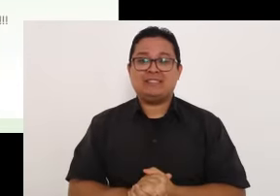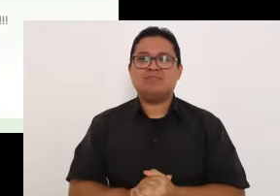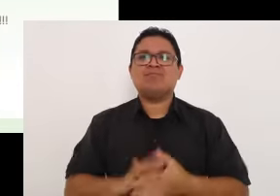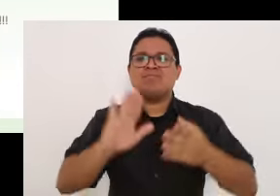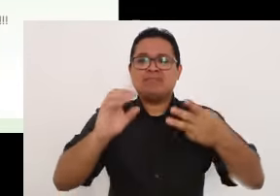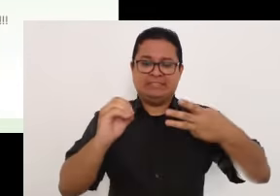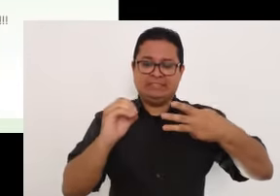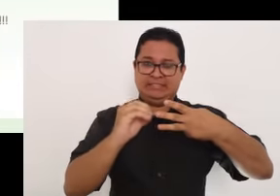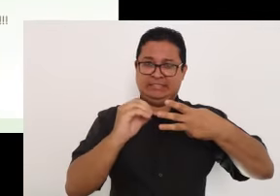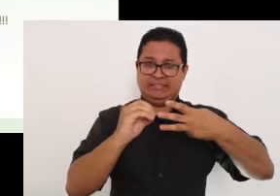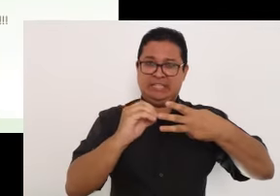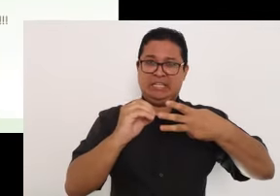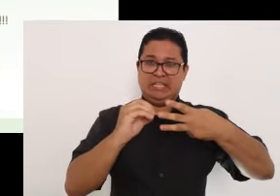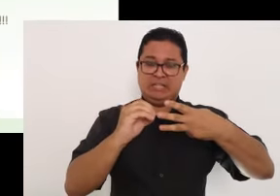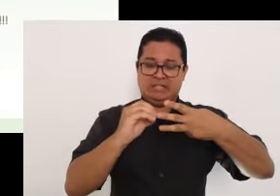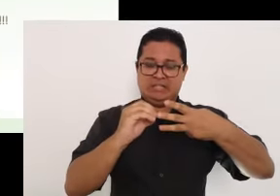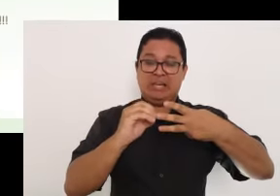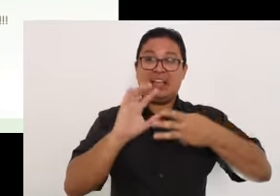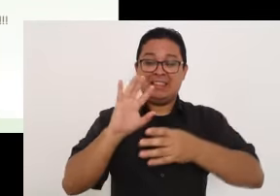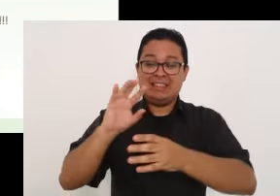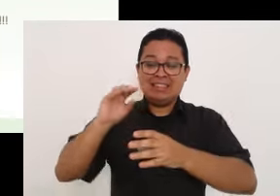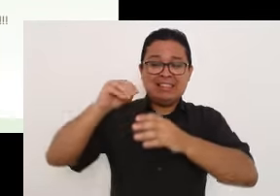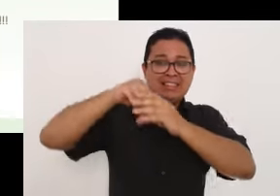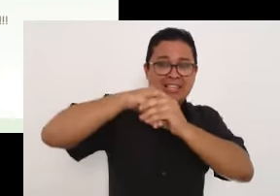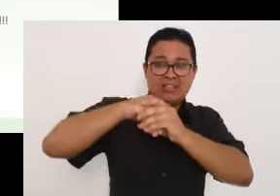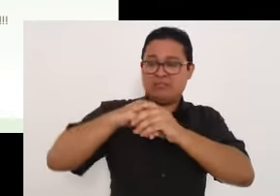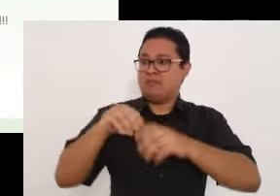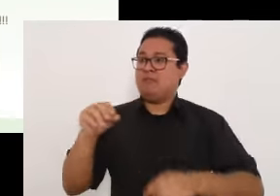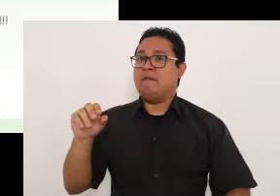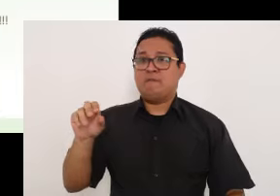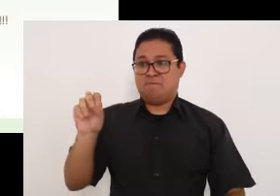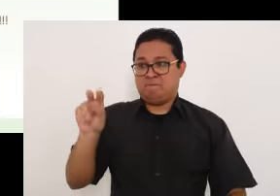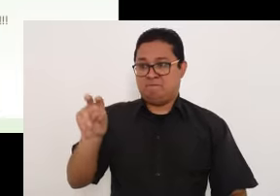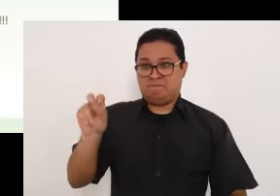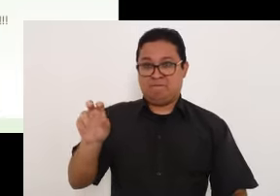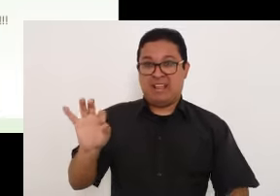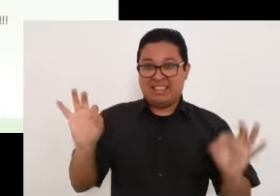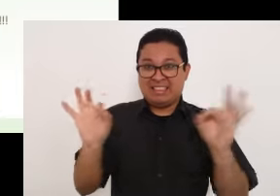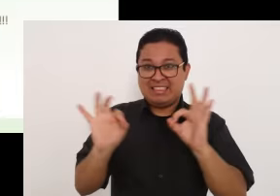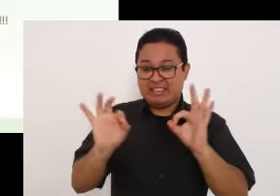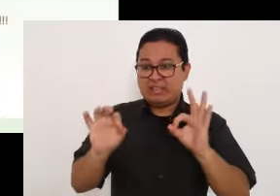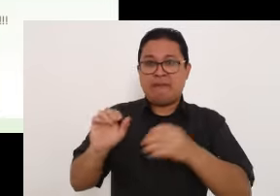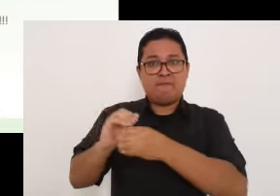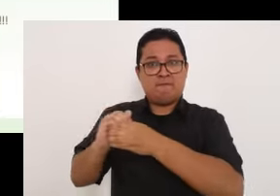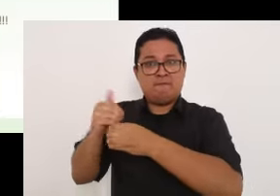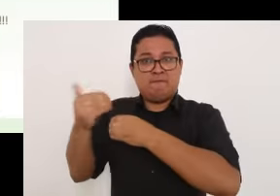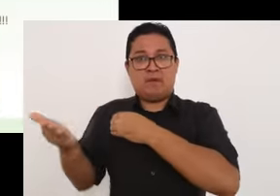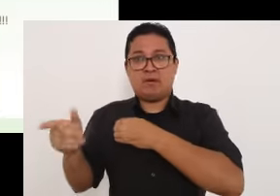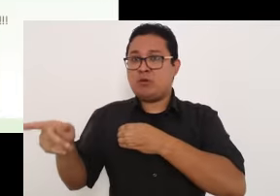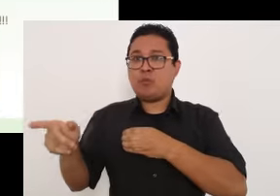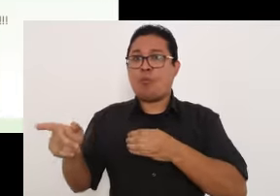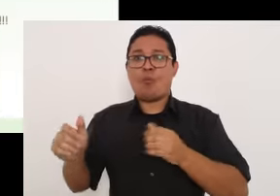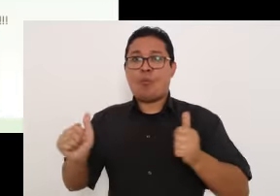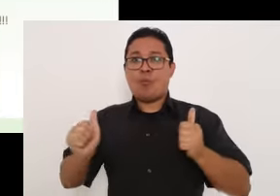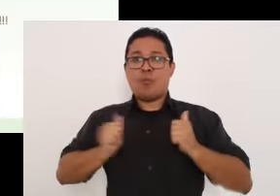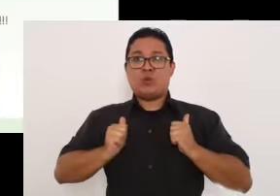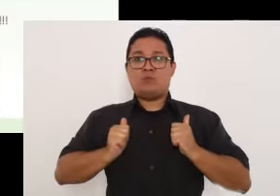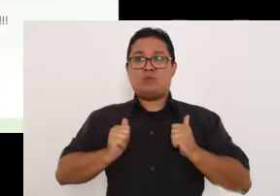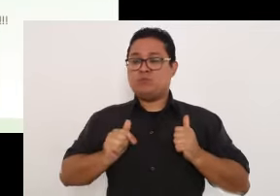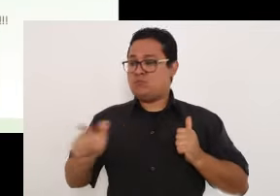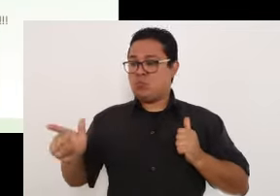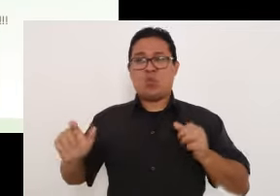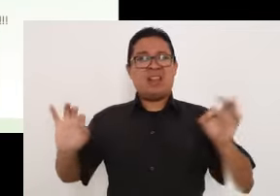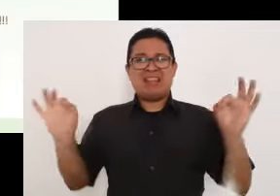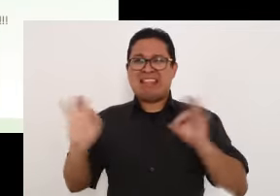mouse. Ele é inerte, ele não faz nada. Ele não tem metabolismo, ele não se replica, ele não vai ter